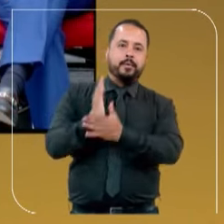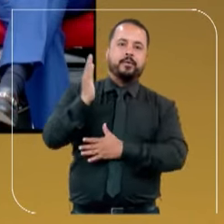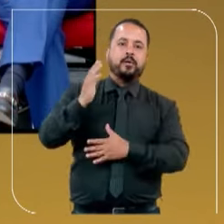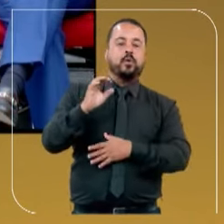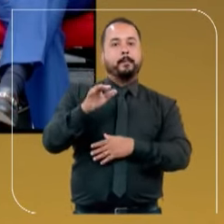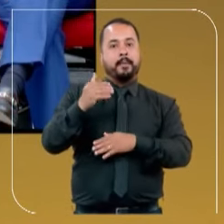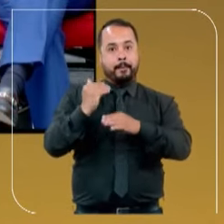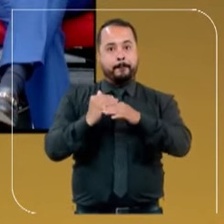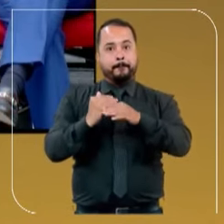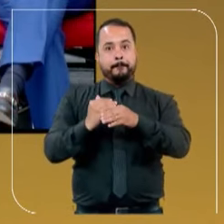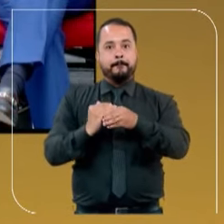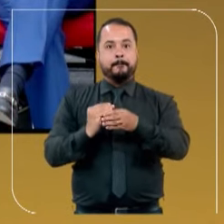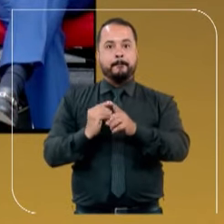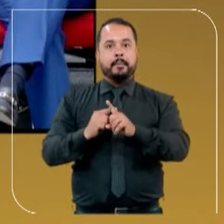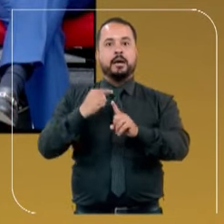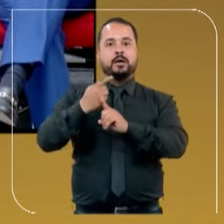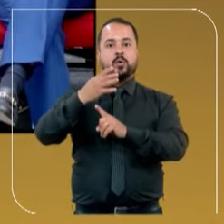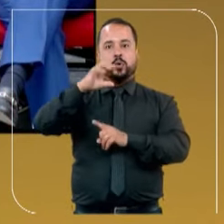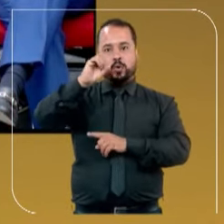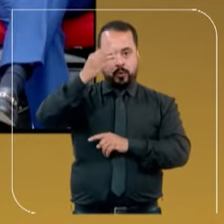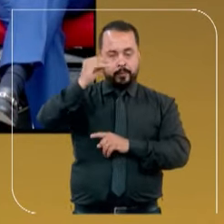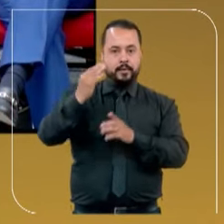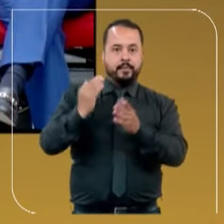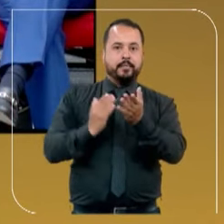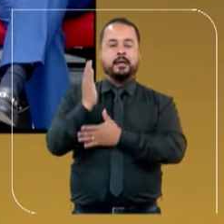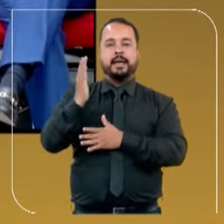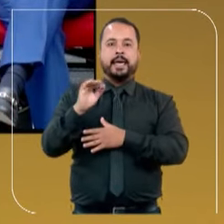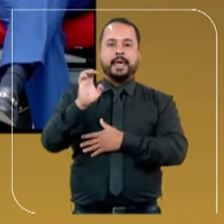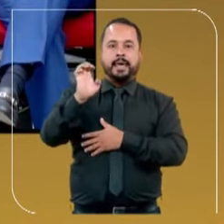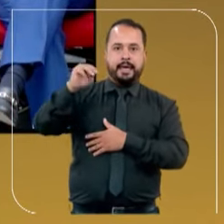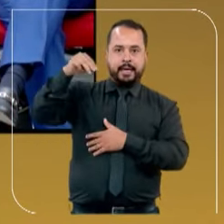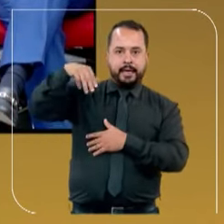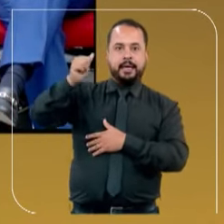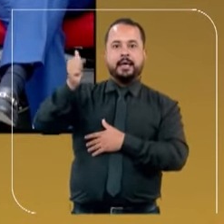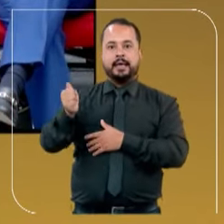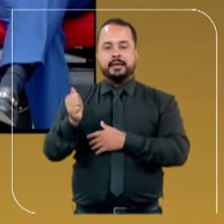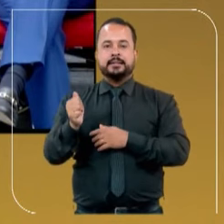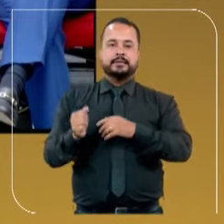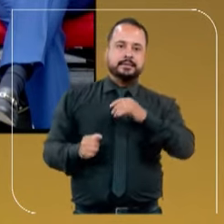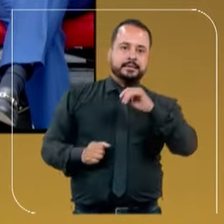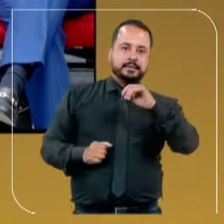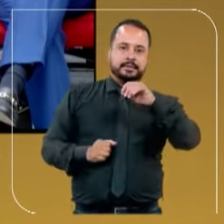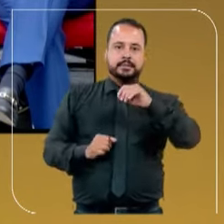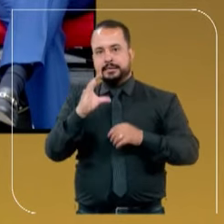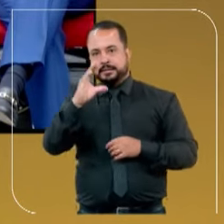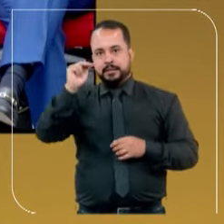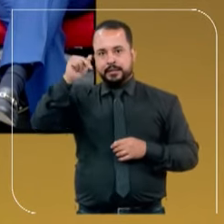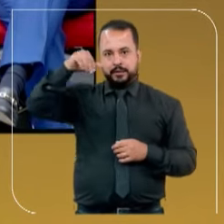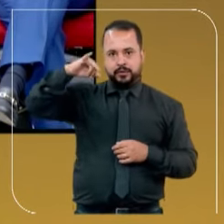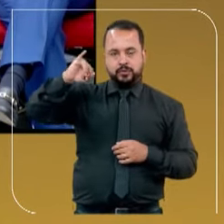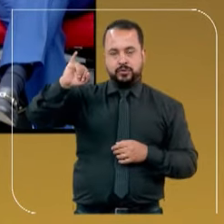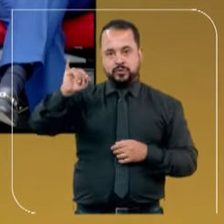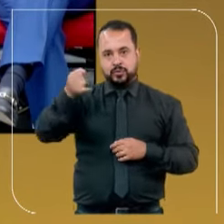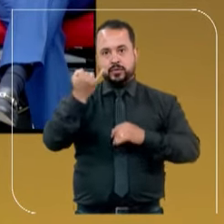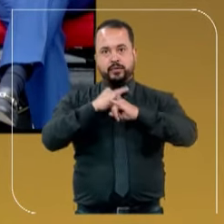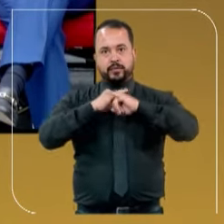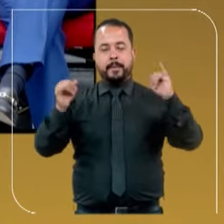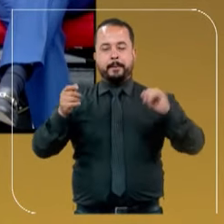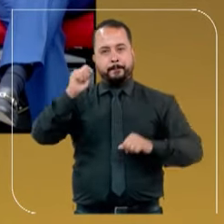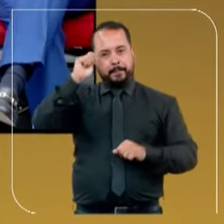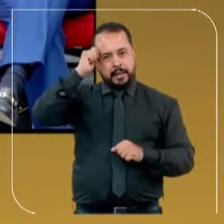e habilitados no Enam. E o que disse ontem no CNJ, para orgulho nosso, pretos e pardos,